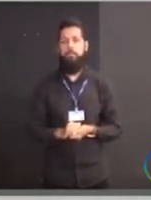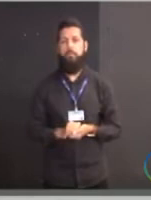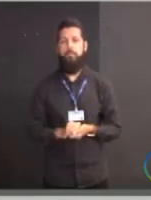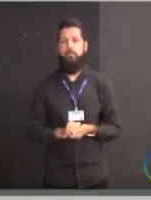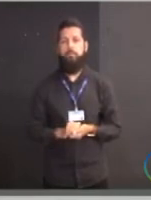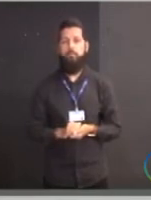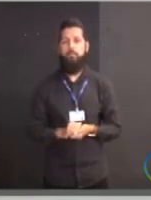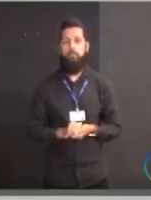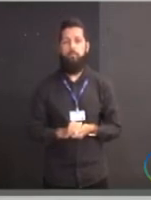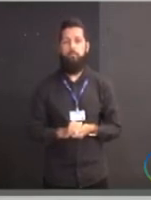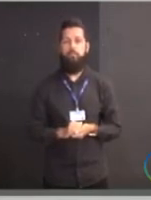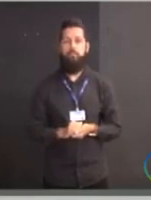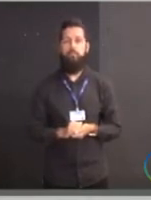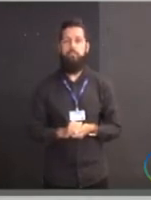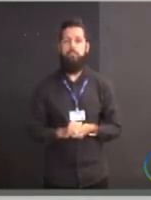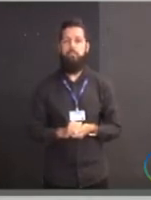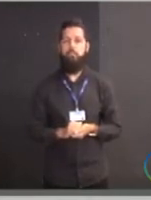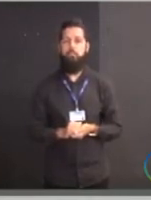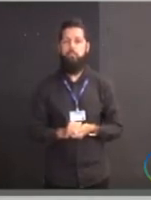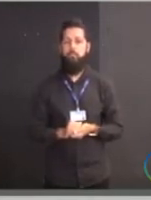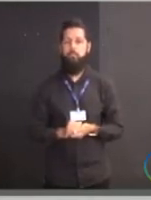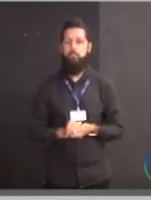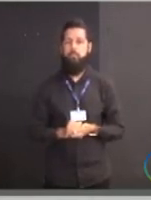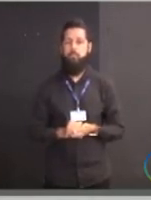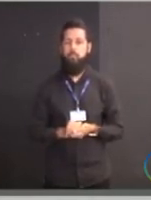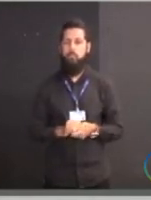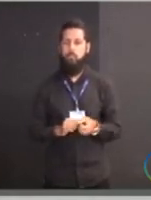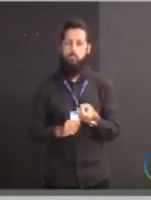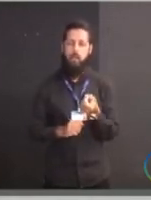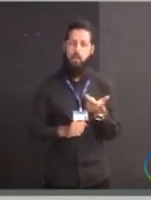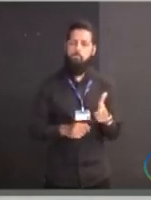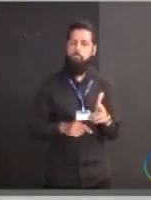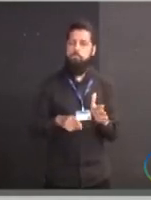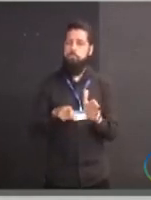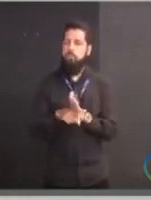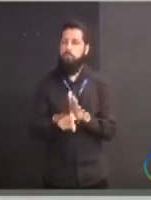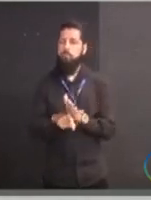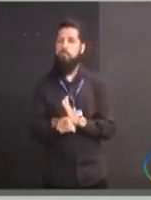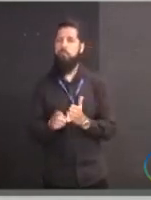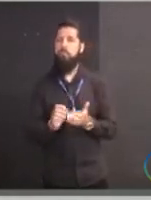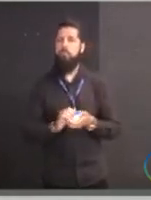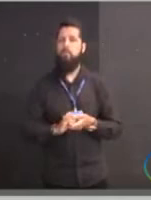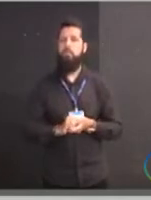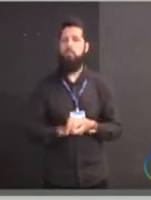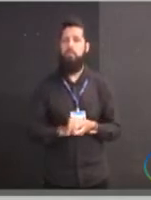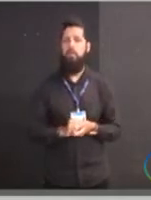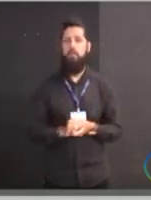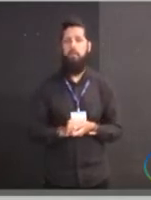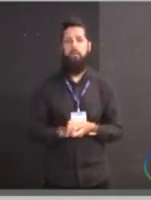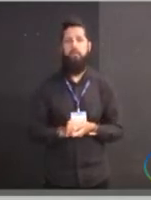Aliás, a respeito deste assunto, não sei se vocês têm aí alguma coisa a lembrar. Eu teria